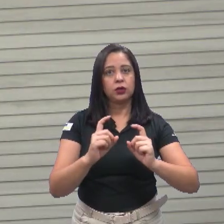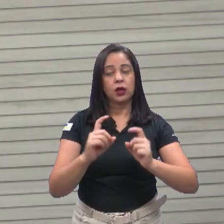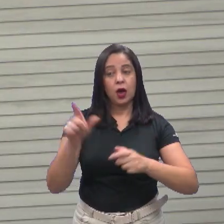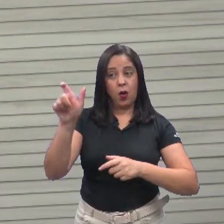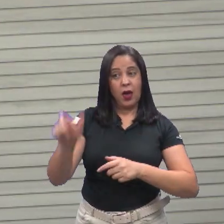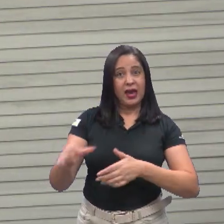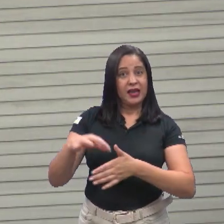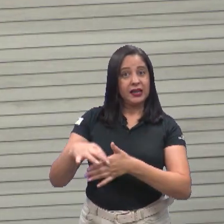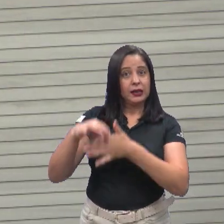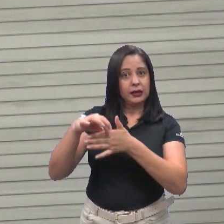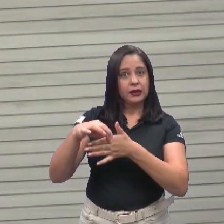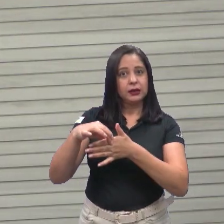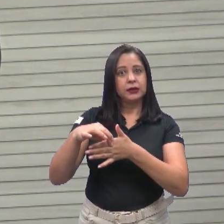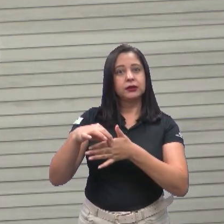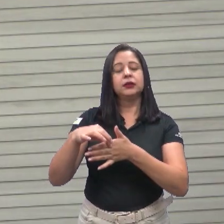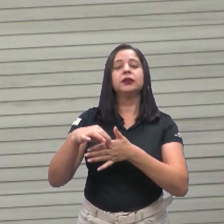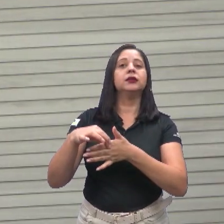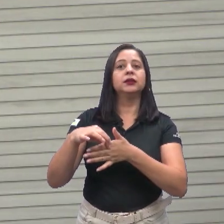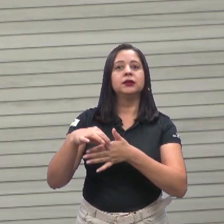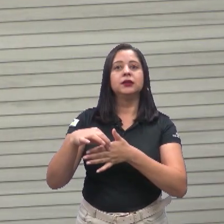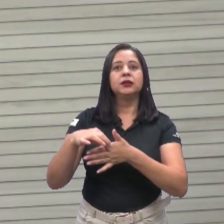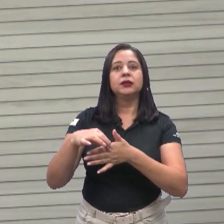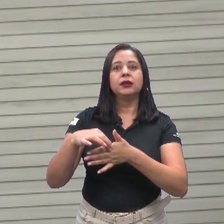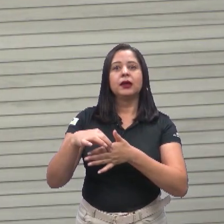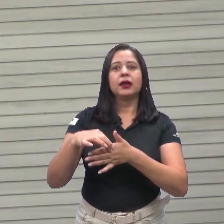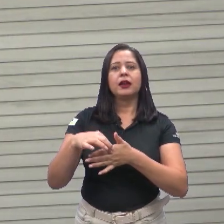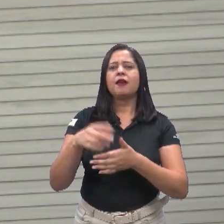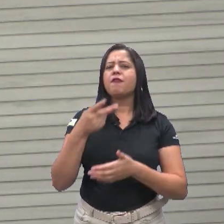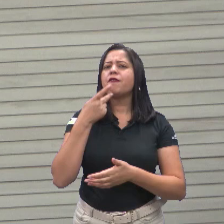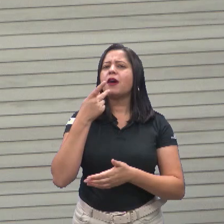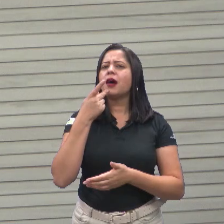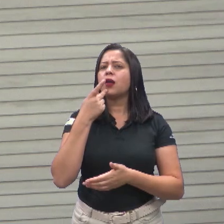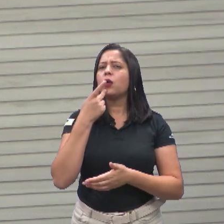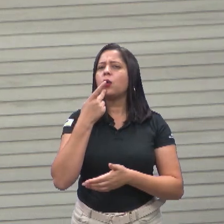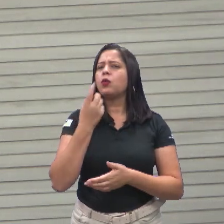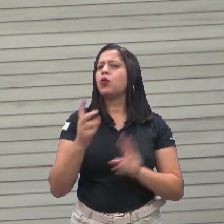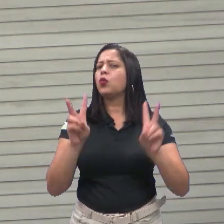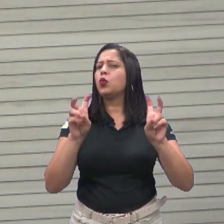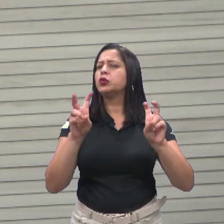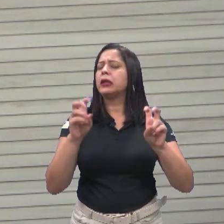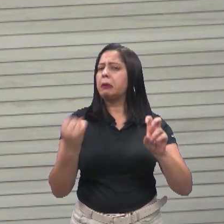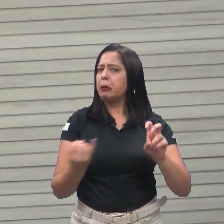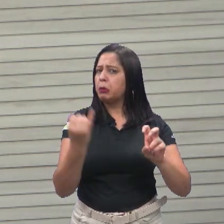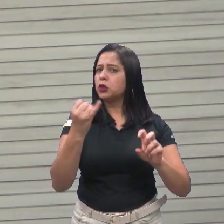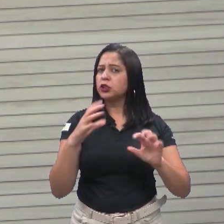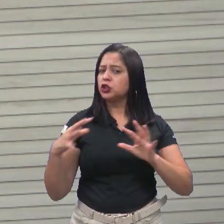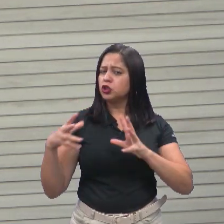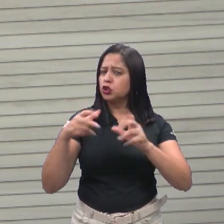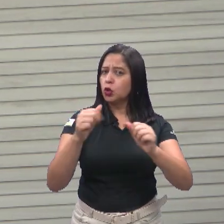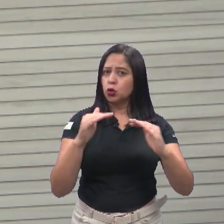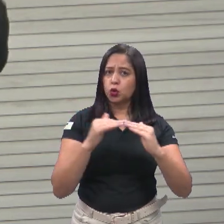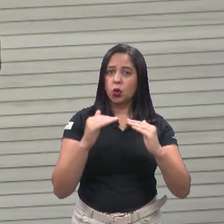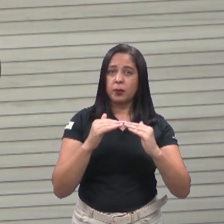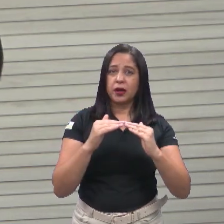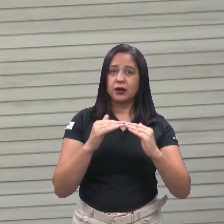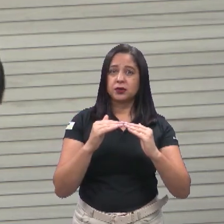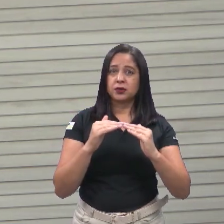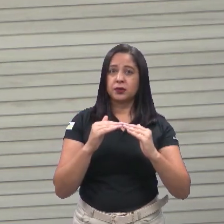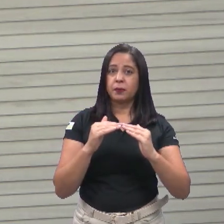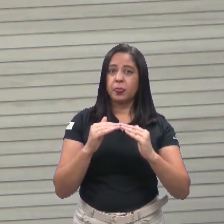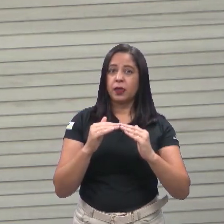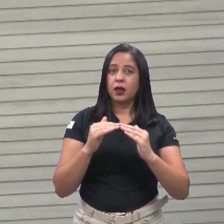governo, ele fez um apontamento que eu acho que é de concordância de todos. Nós não queremos uma resposta, nós queremos a